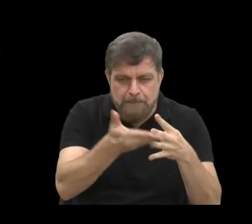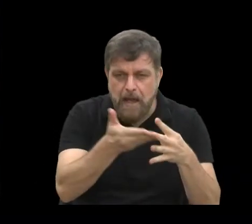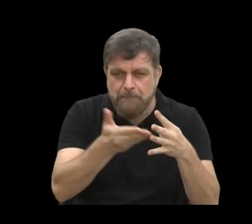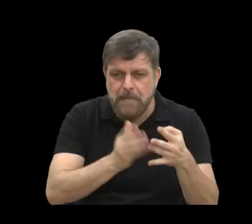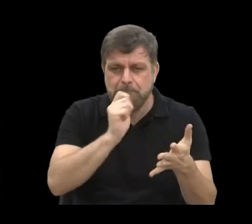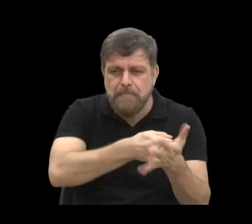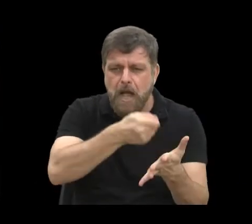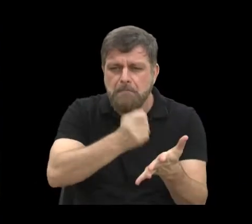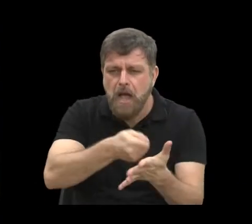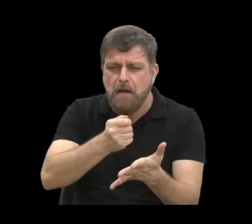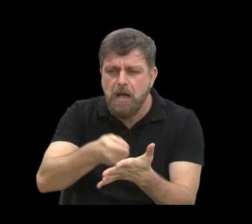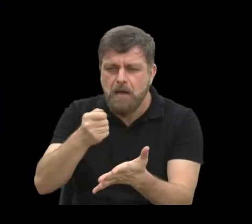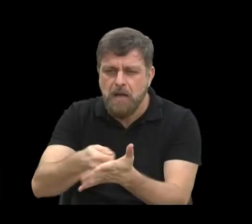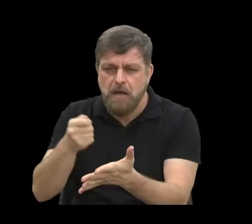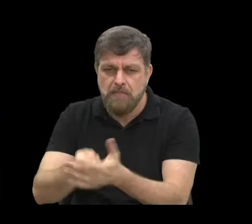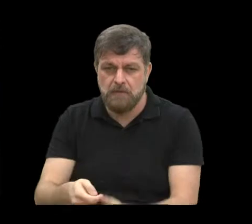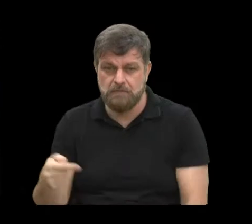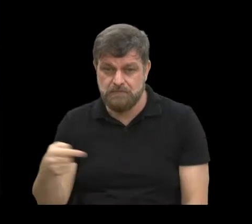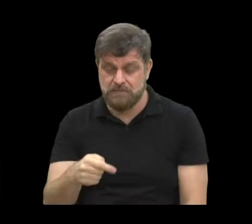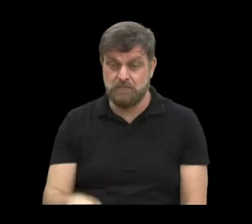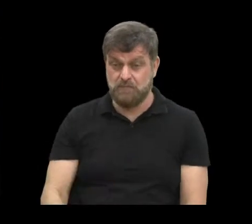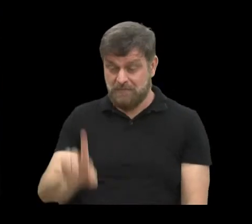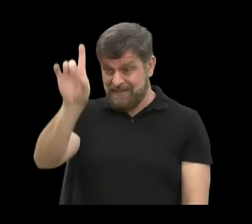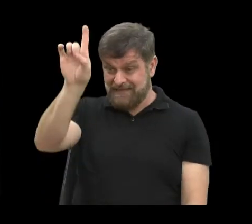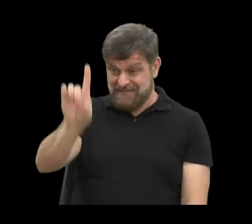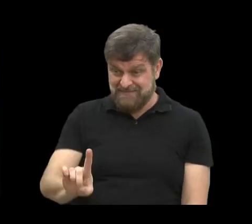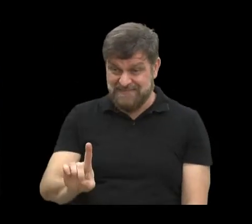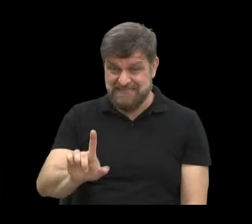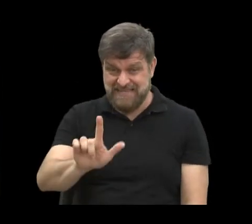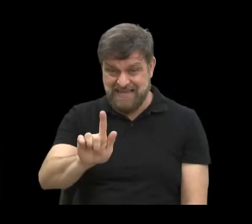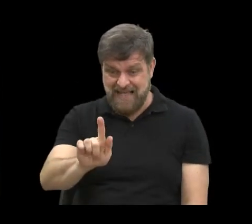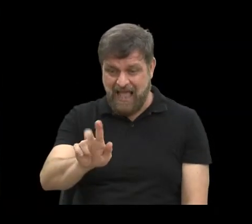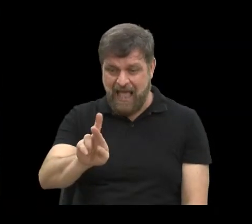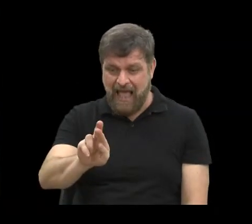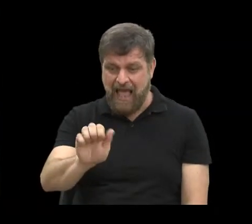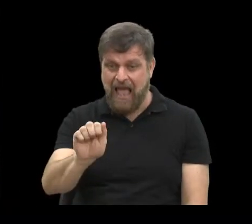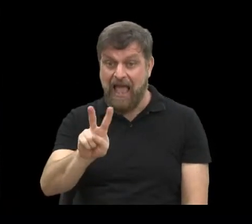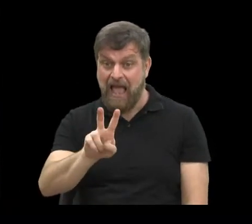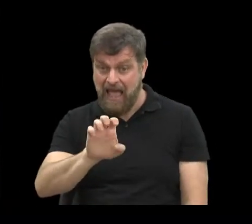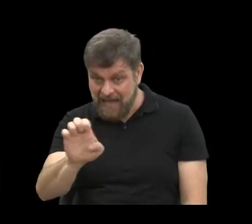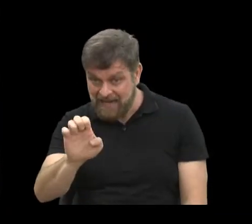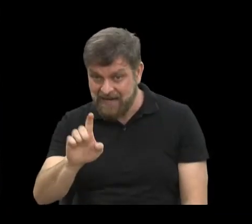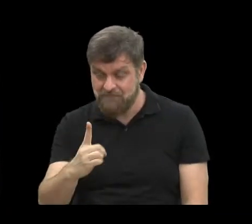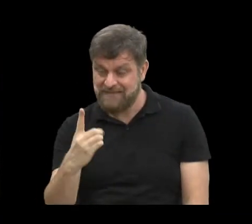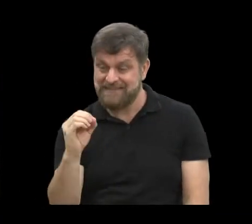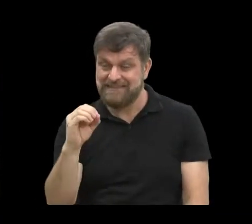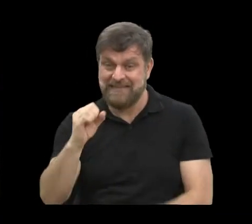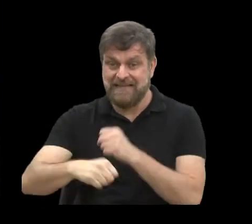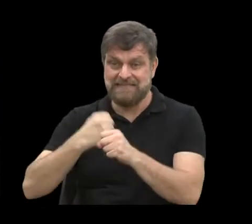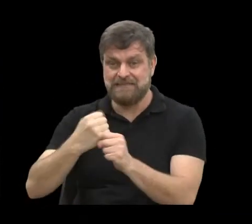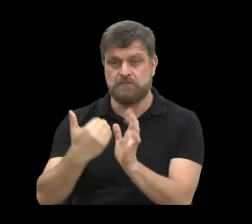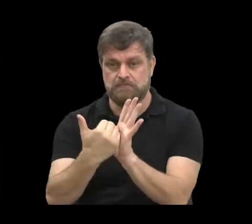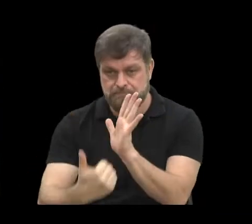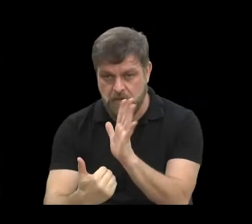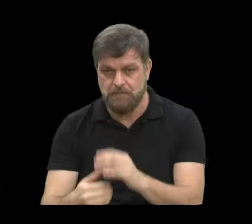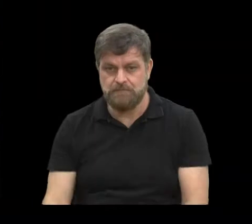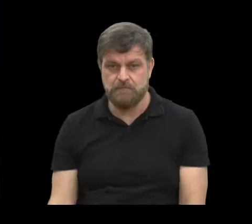mulher. Então, para a pessoa com grau de deficiência grave, reduzimos 10 anos, tá? No caso de